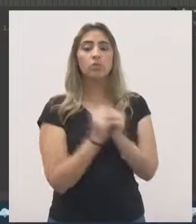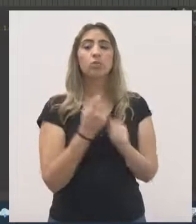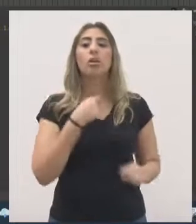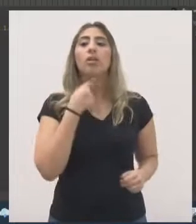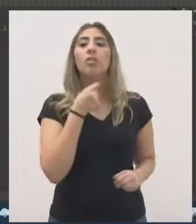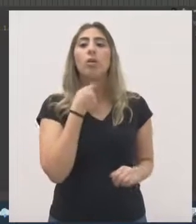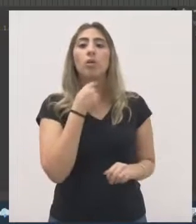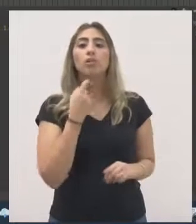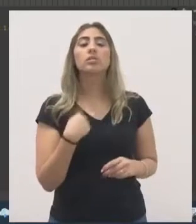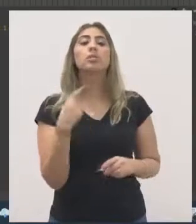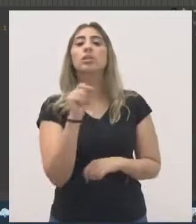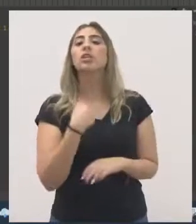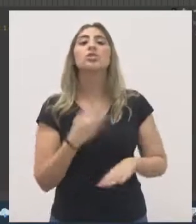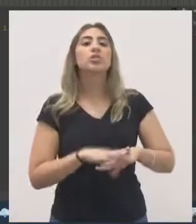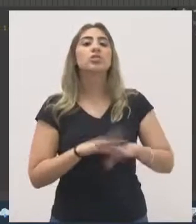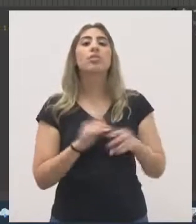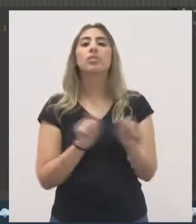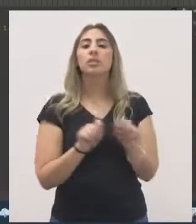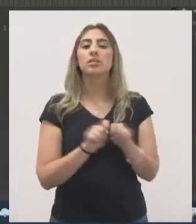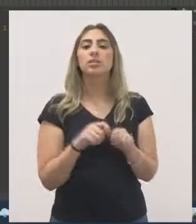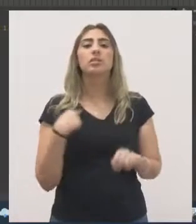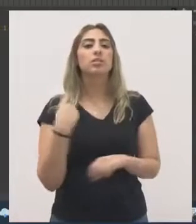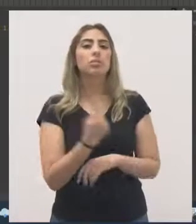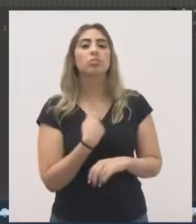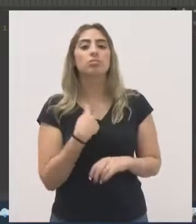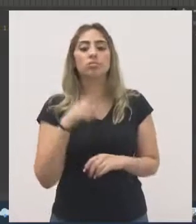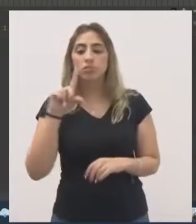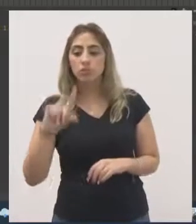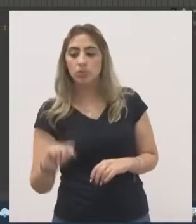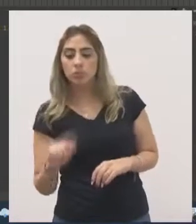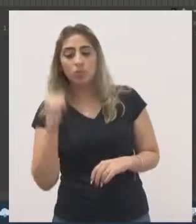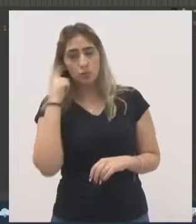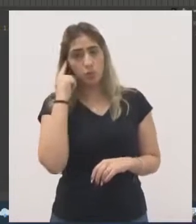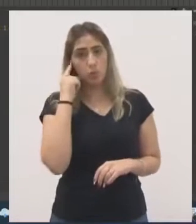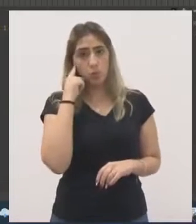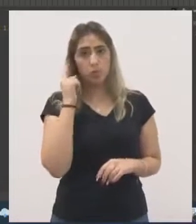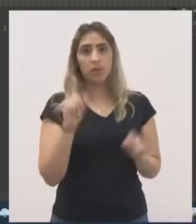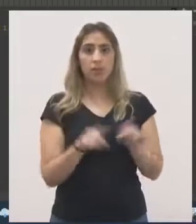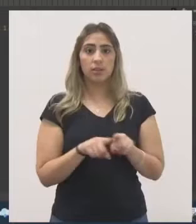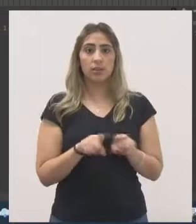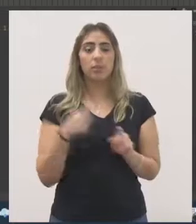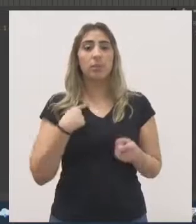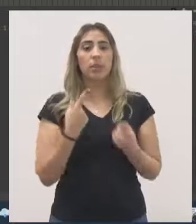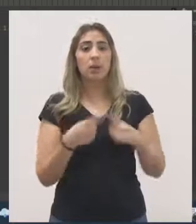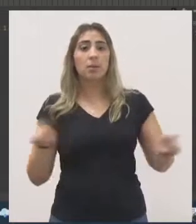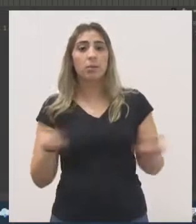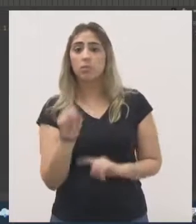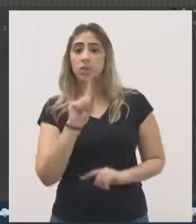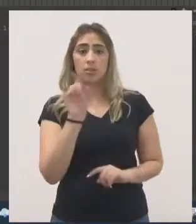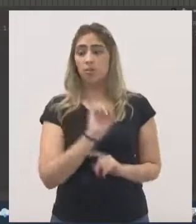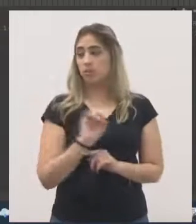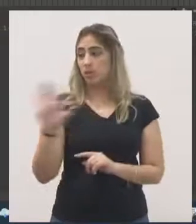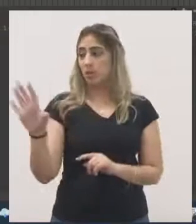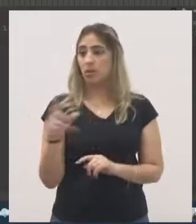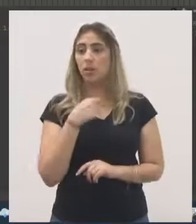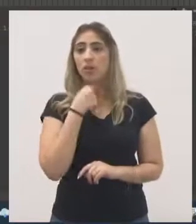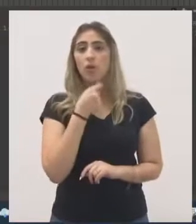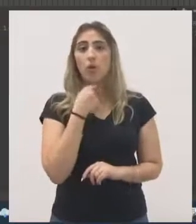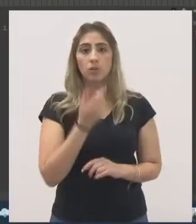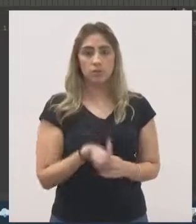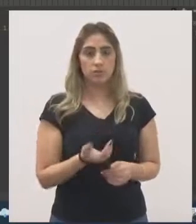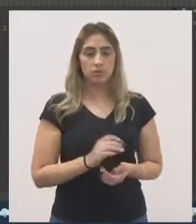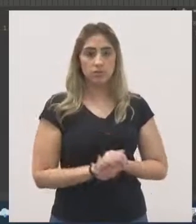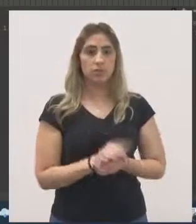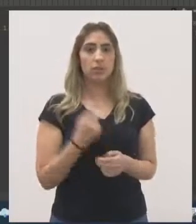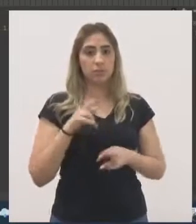voz. O que a gente vai fazer? A gente vai diminuir um pouco o volume para que a música não sobressaia as vozes. Sim. É isso que a